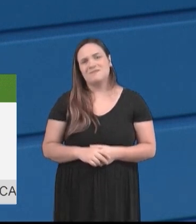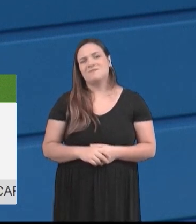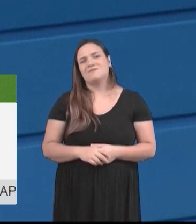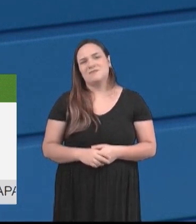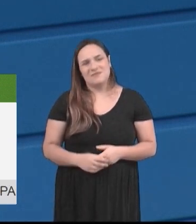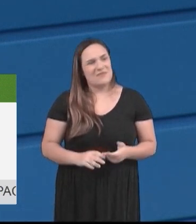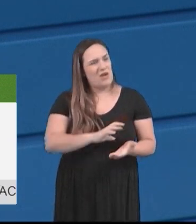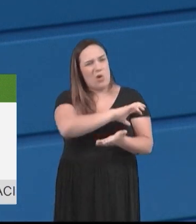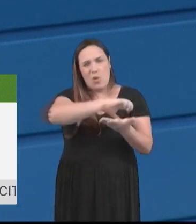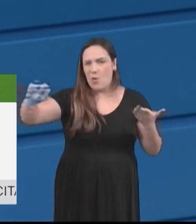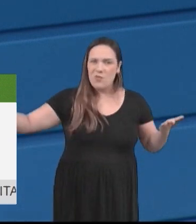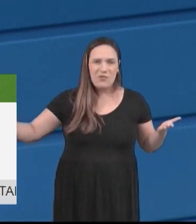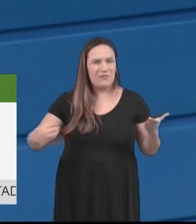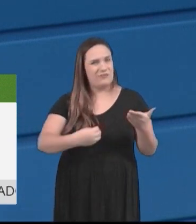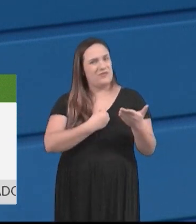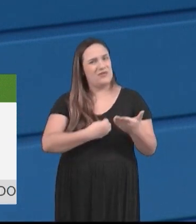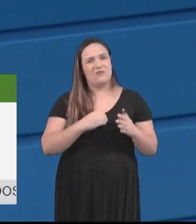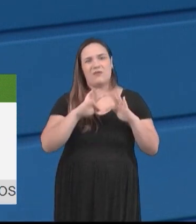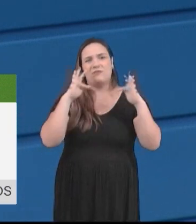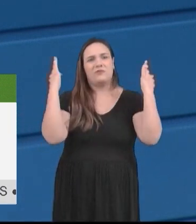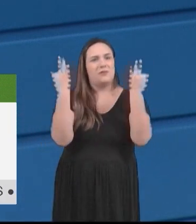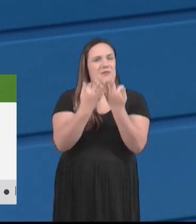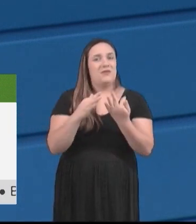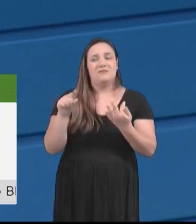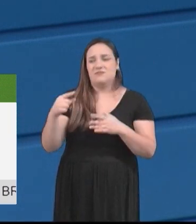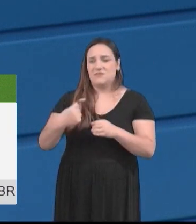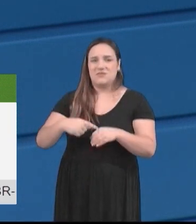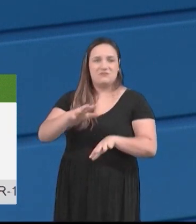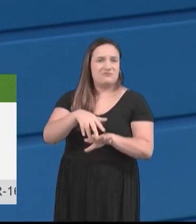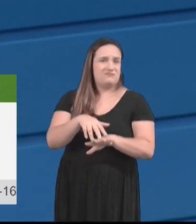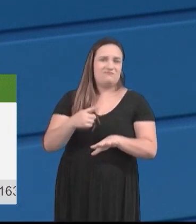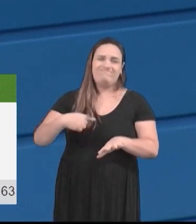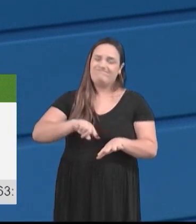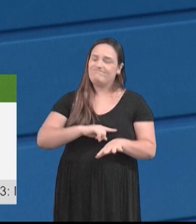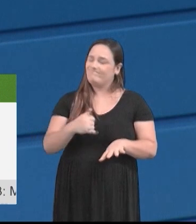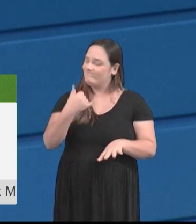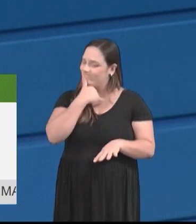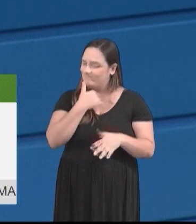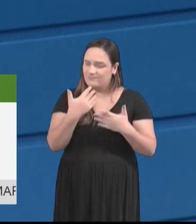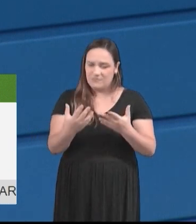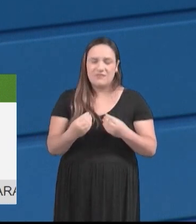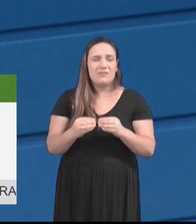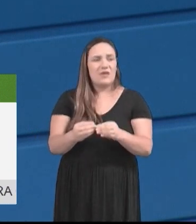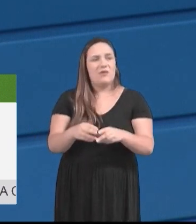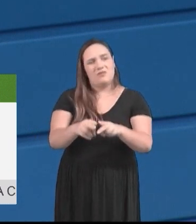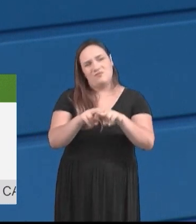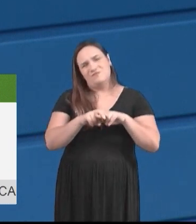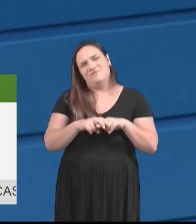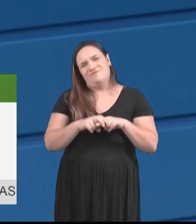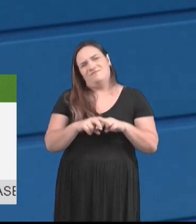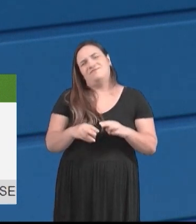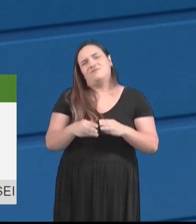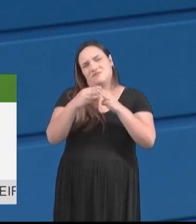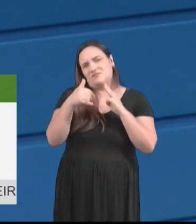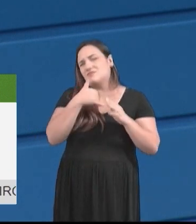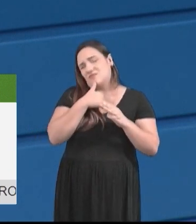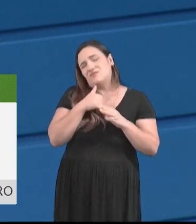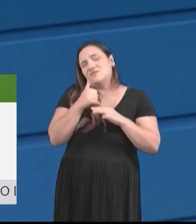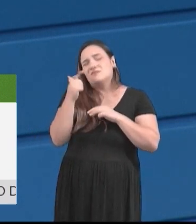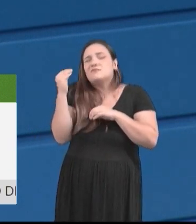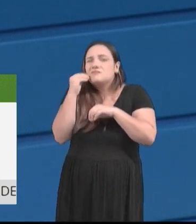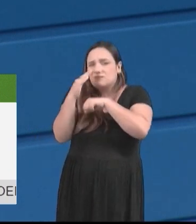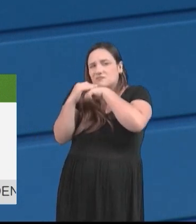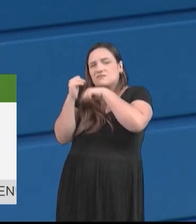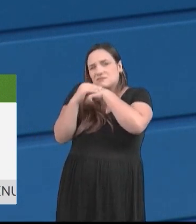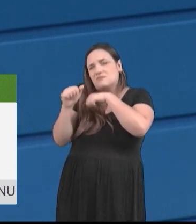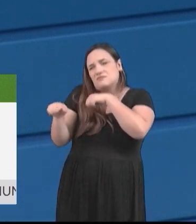família e criou grande comoção no município de Sidrolândia, e essa moção de pesar vai como uma forma de conforto ao senhor